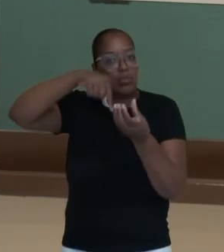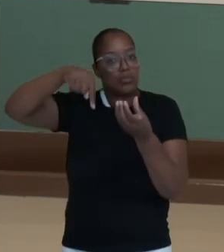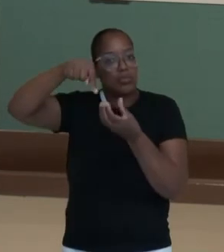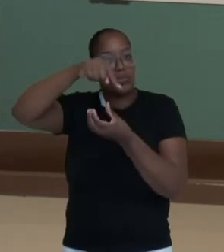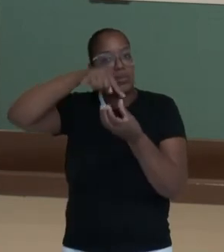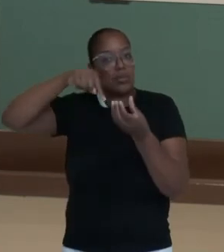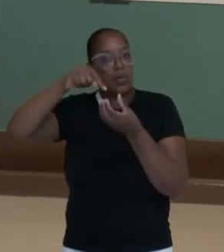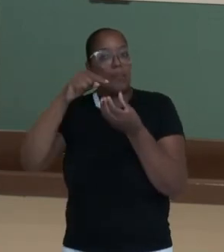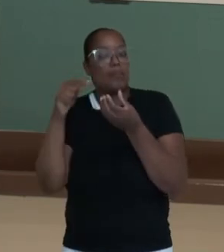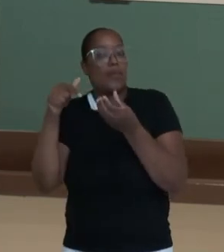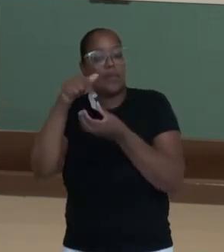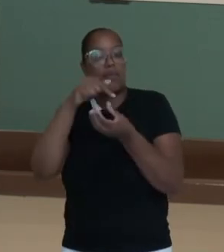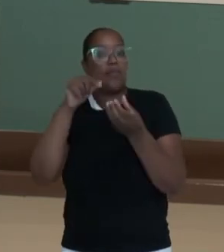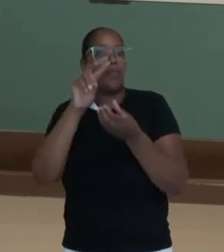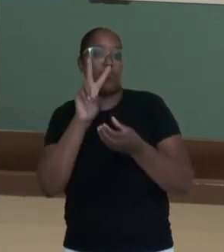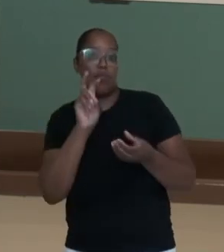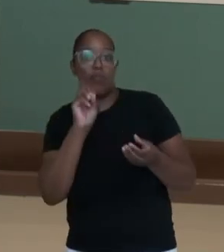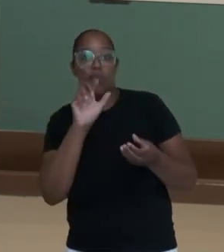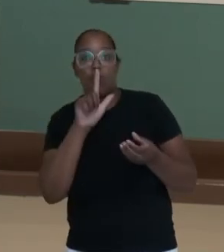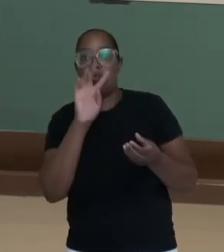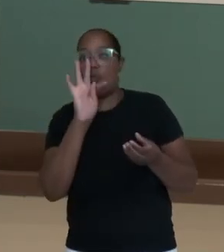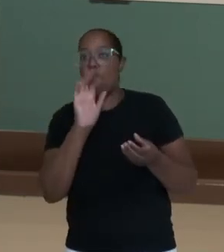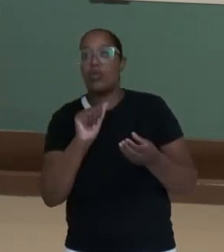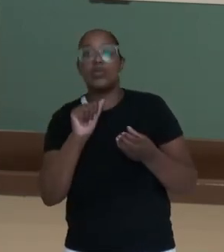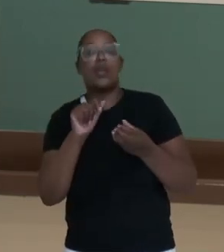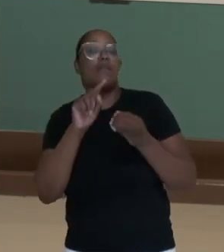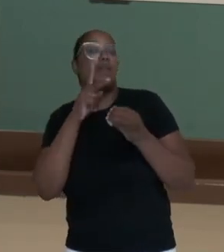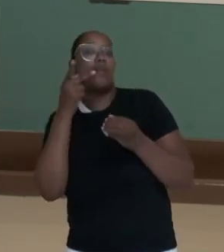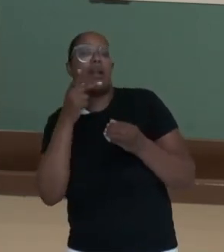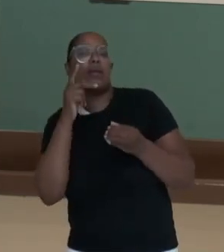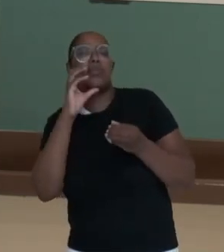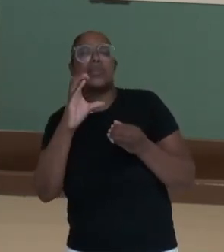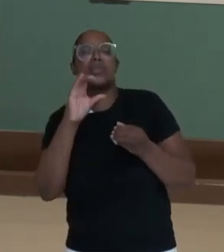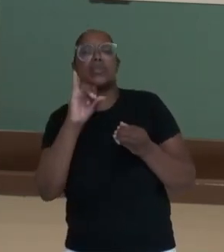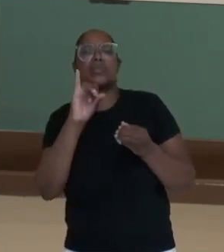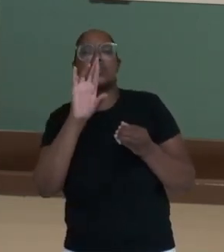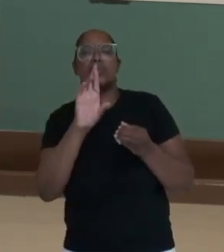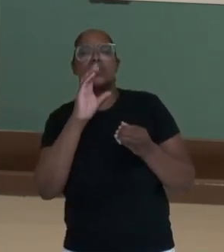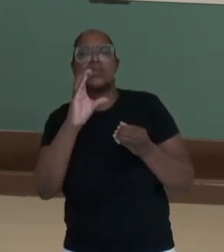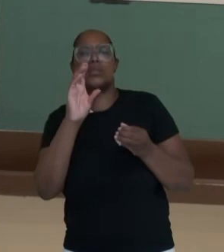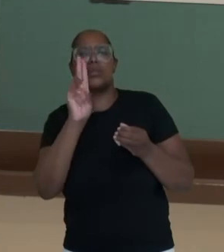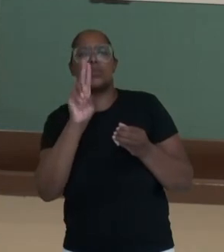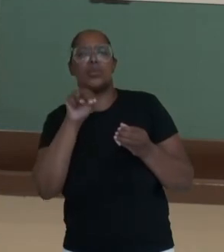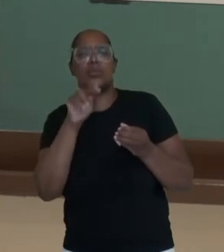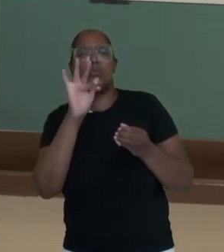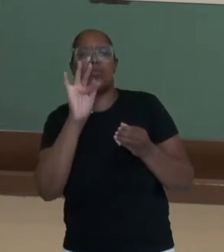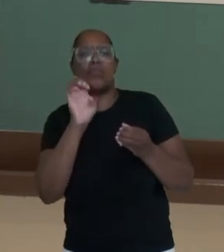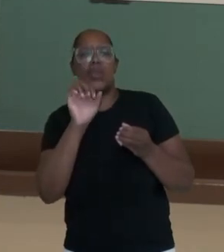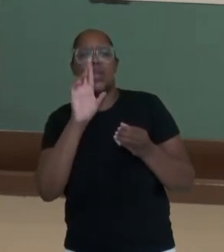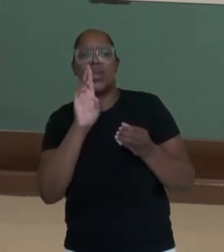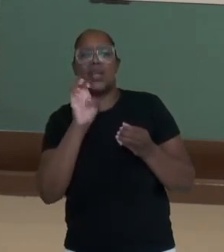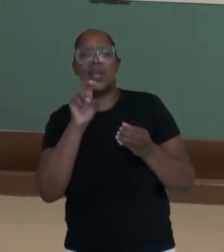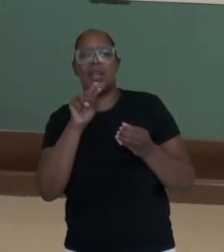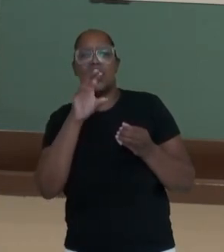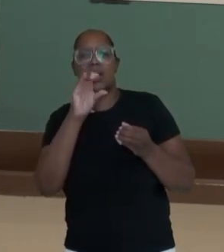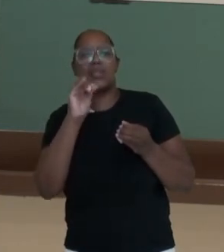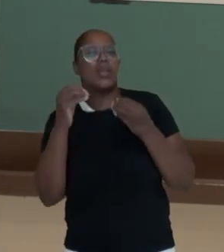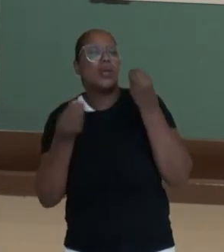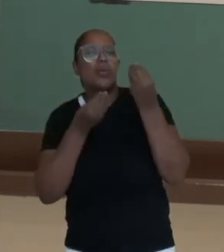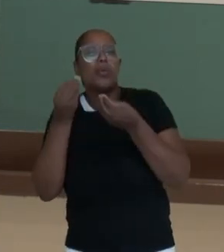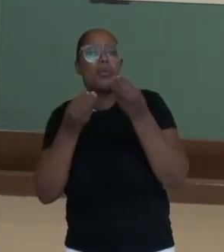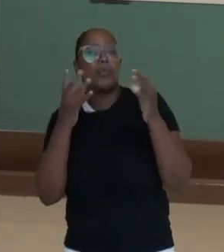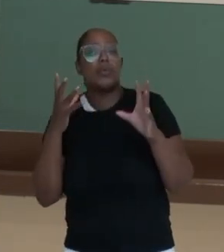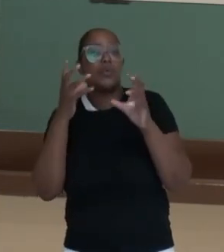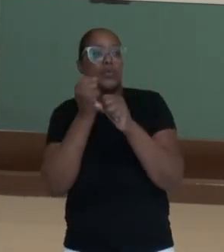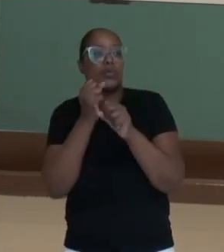em torno do círculo. Em torno do círculo é o quê? É uma circunferência. Como é que a gente calcula o comprimento de uma circunferência? Porque eu abri